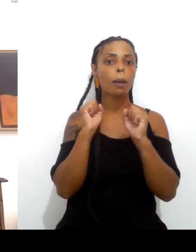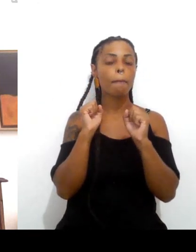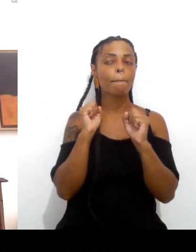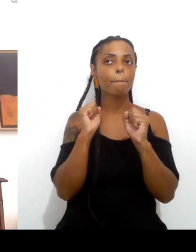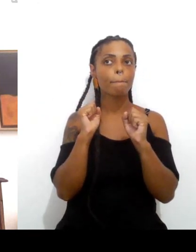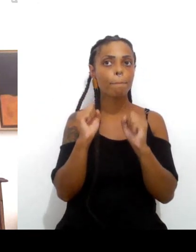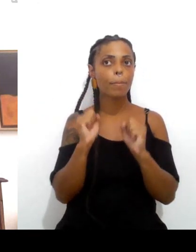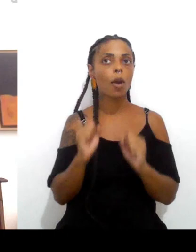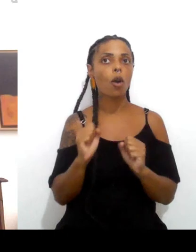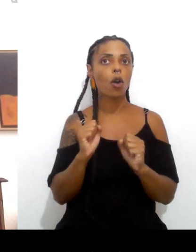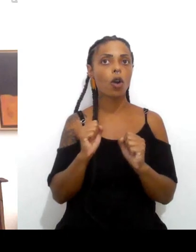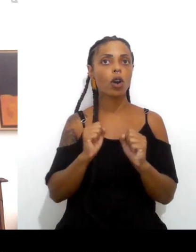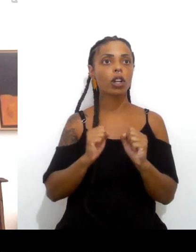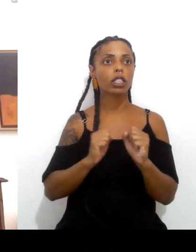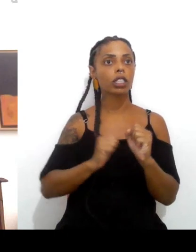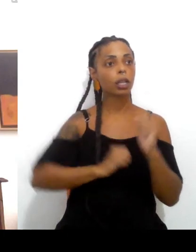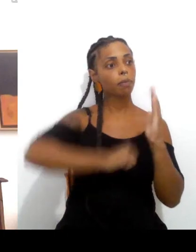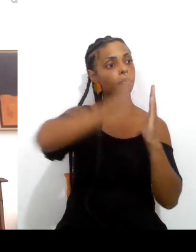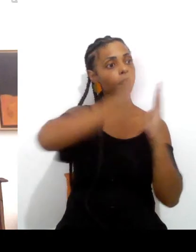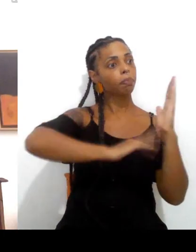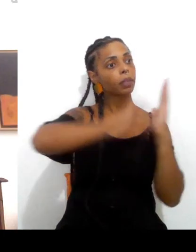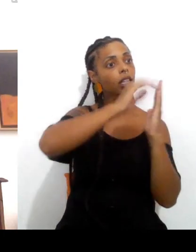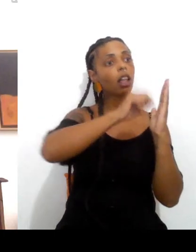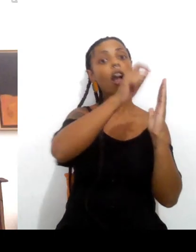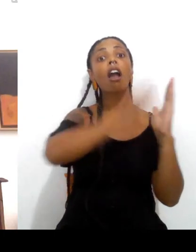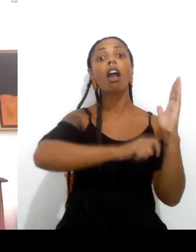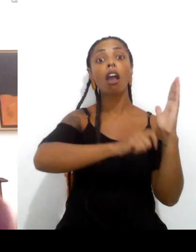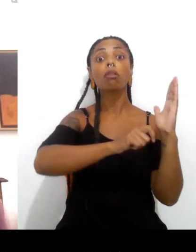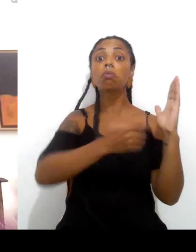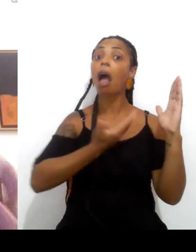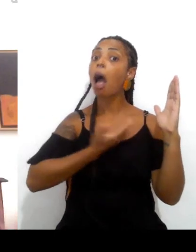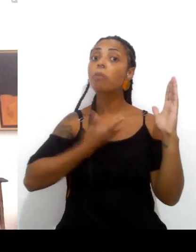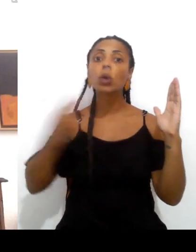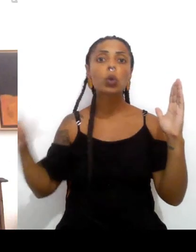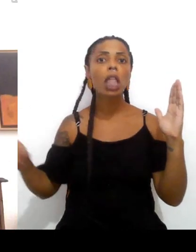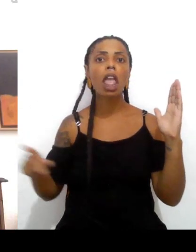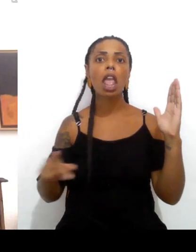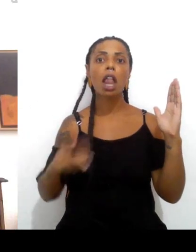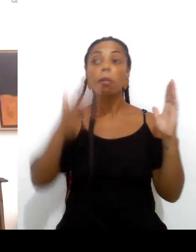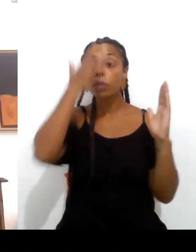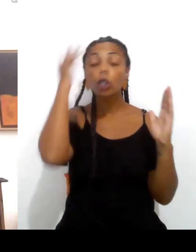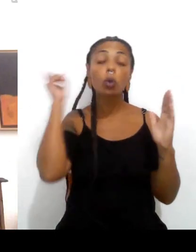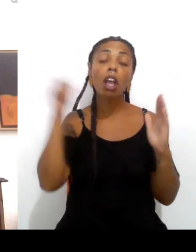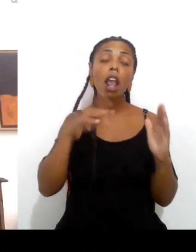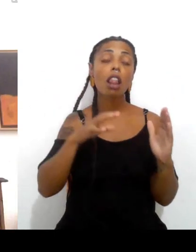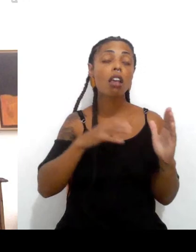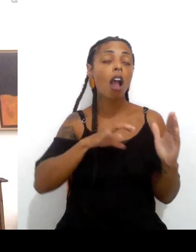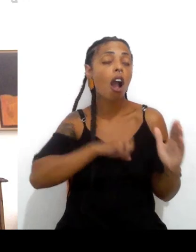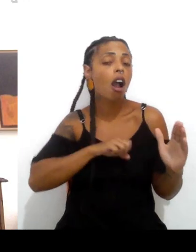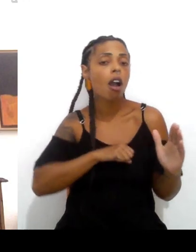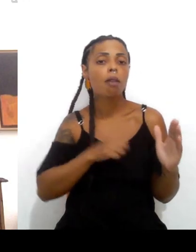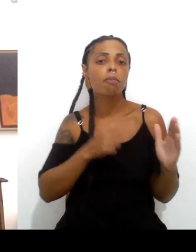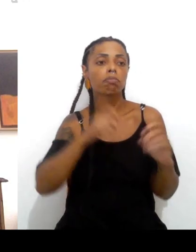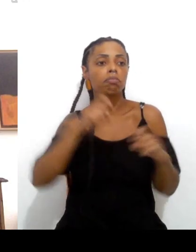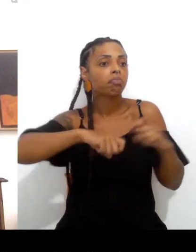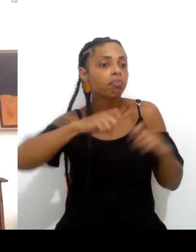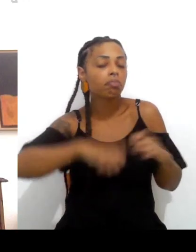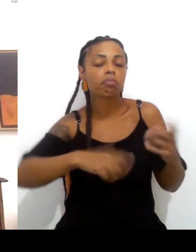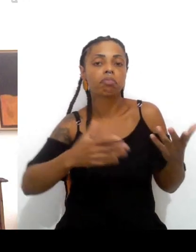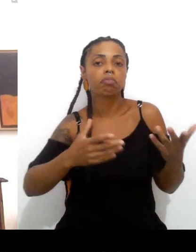os seus próprios amigos ou amantes pessoas próximas do seu círculo isso deu a Ele